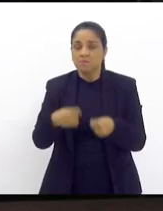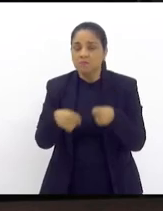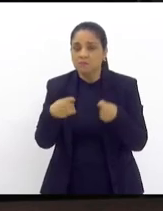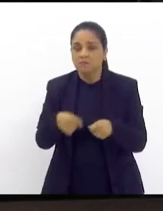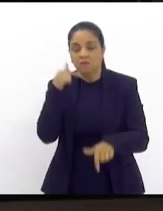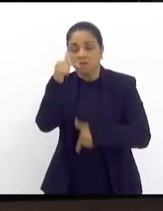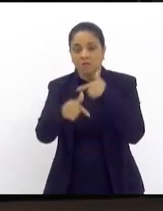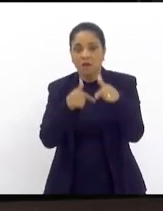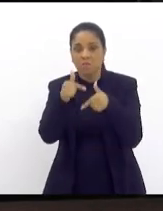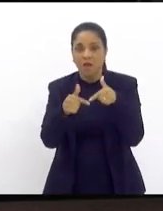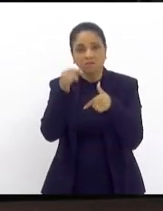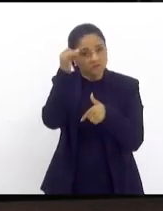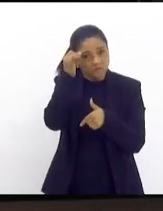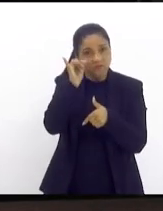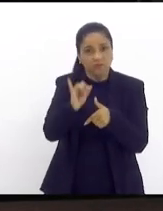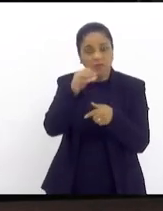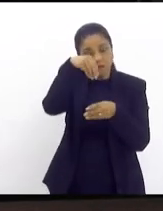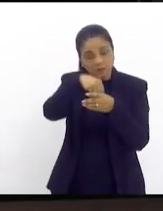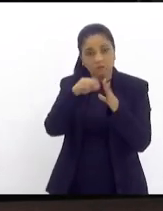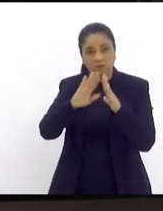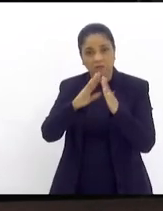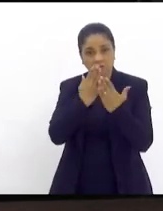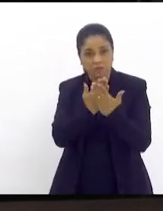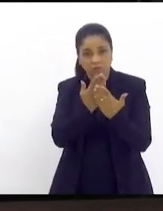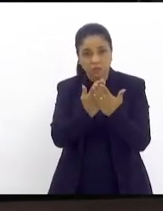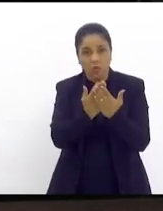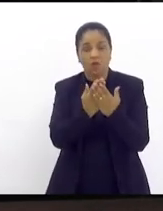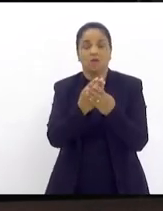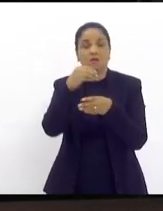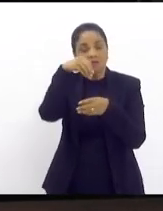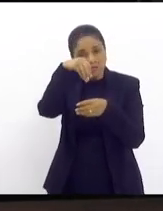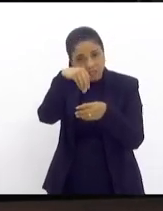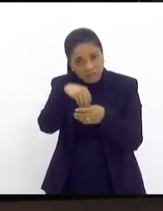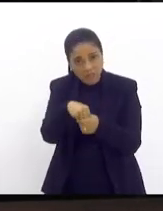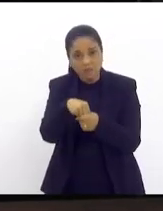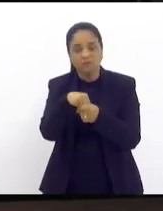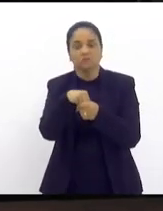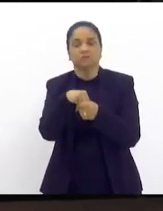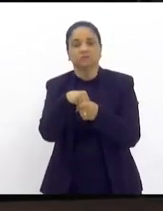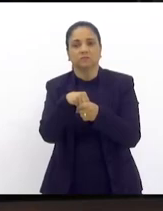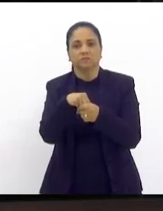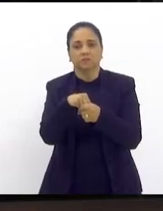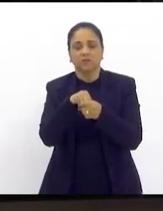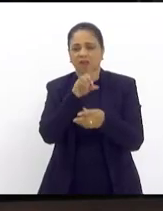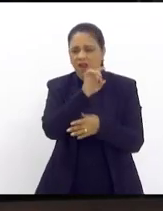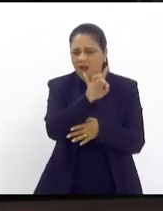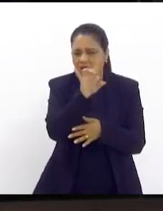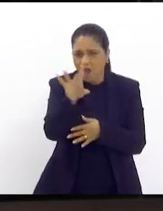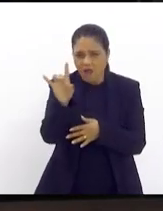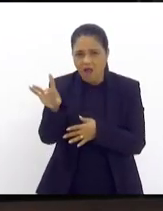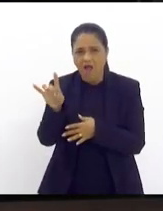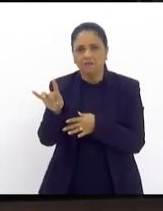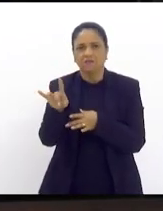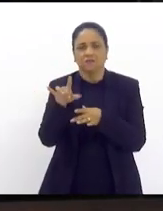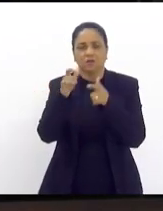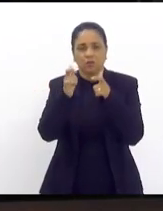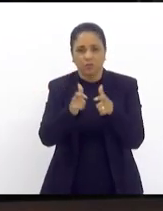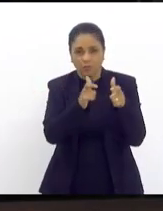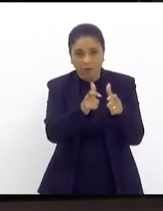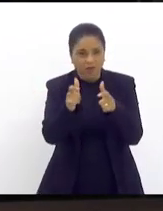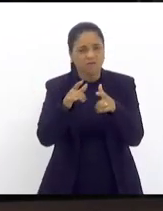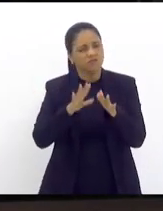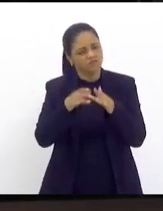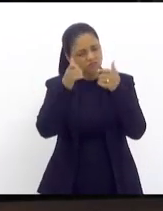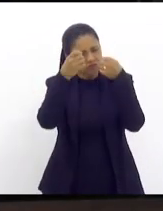dentro das escolas dentro das unidades de saber isso é importantíssimo quando eu falo de